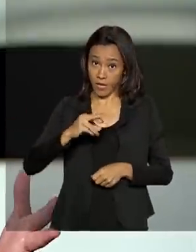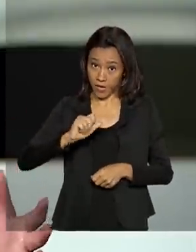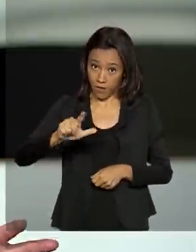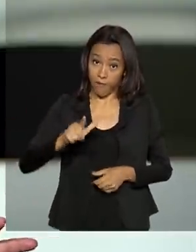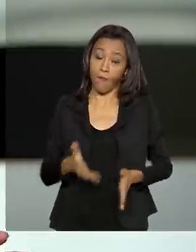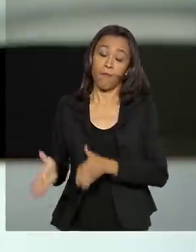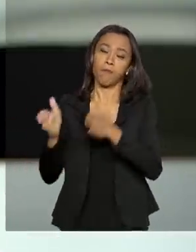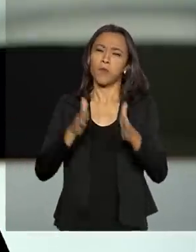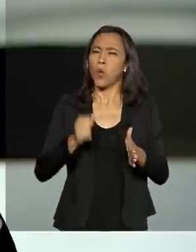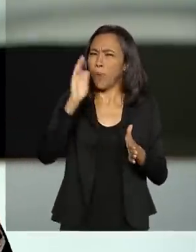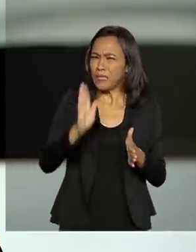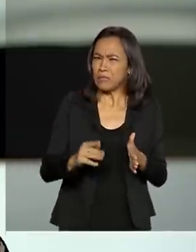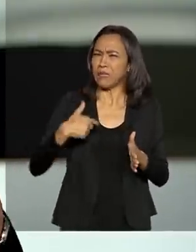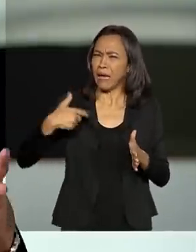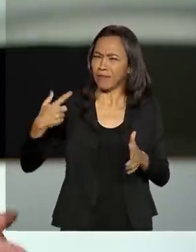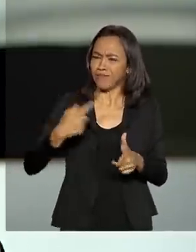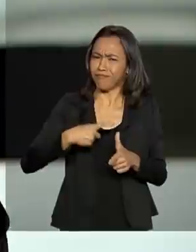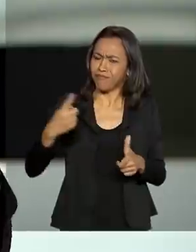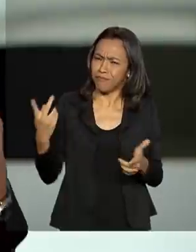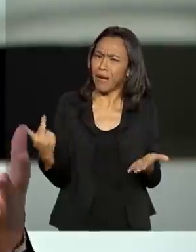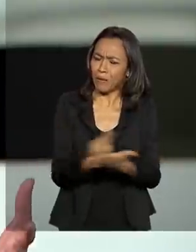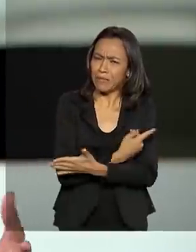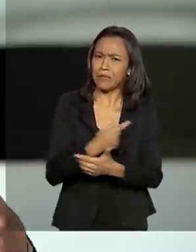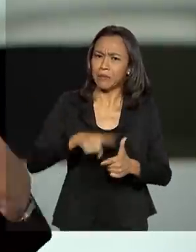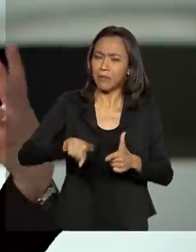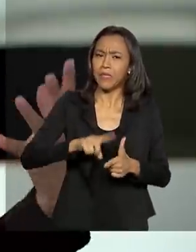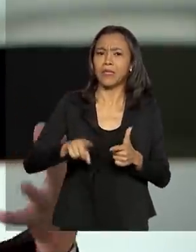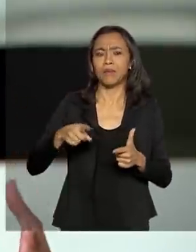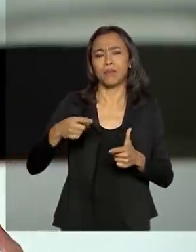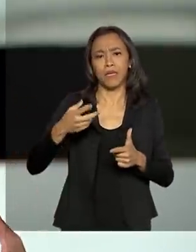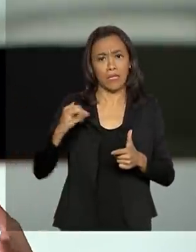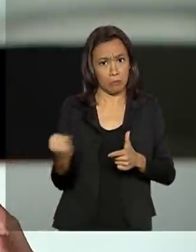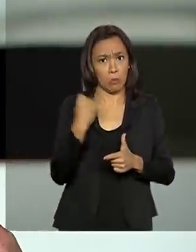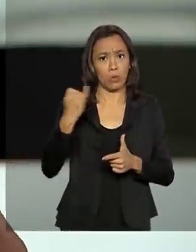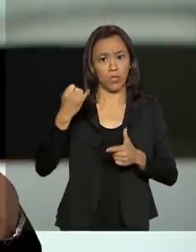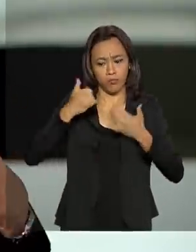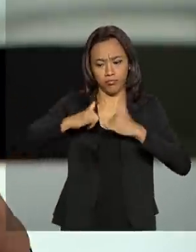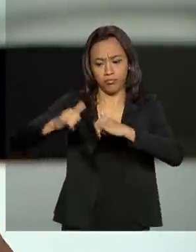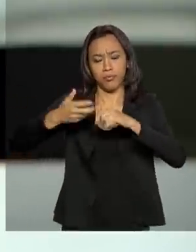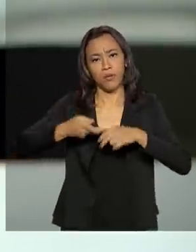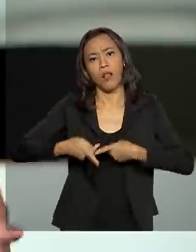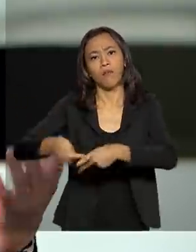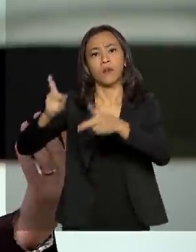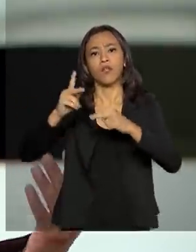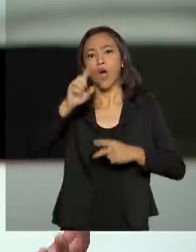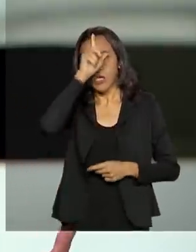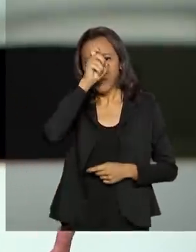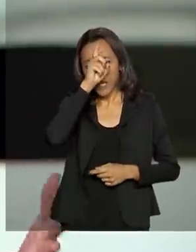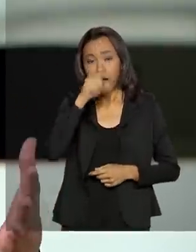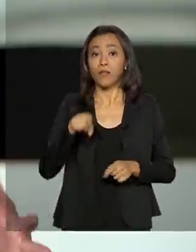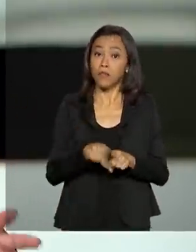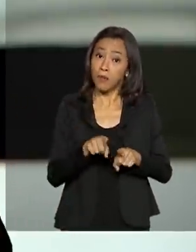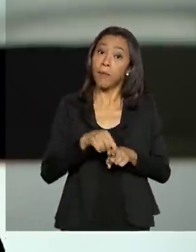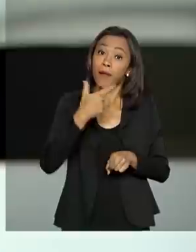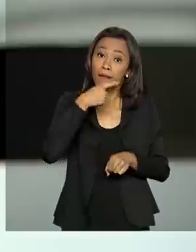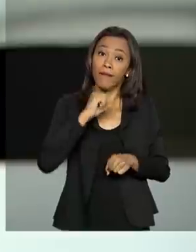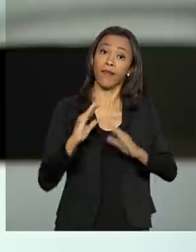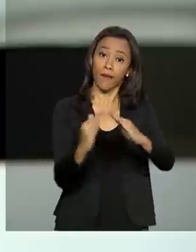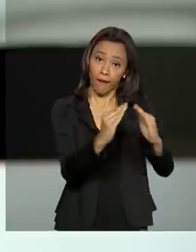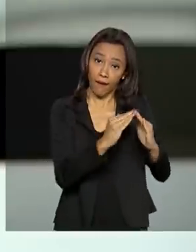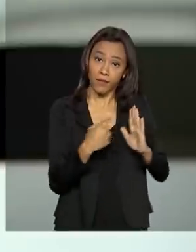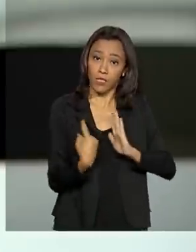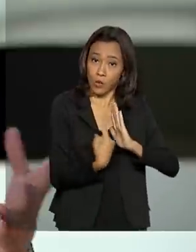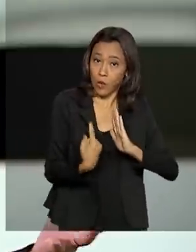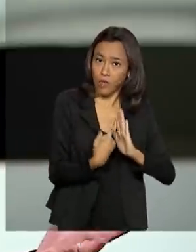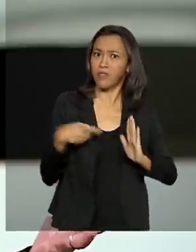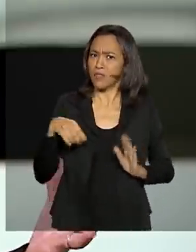delicado e o fornecimento de energia elétrica, de luz para os hospitais, para os médicos que estão ali trabalhando na linha de frente e também para quem está em casa isolado é muito